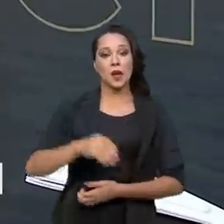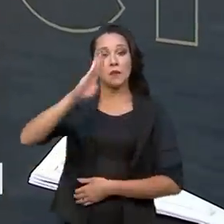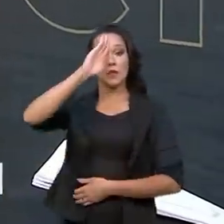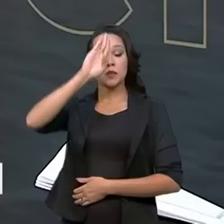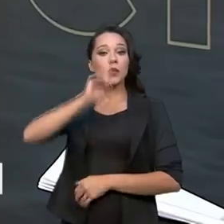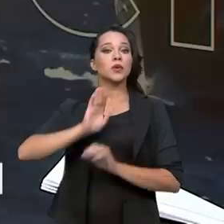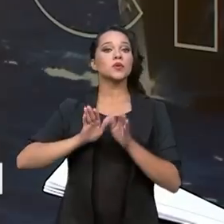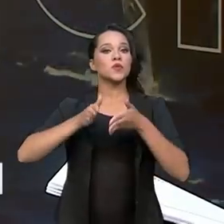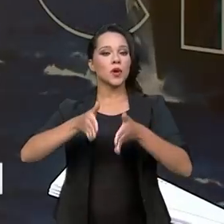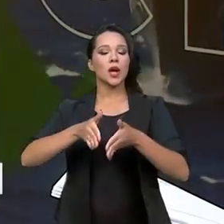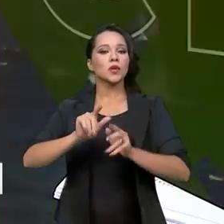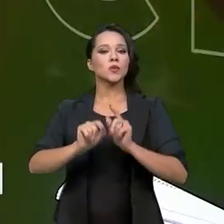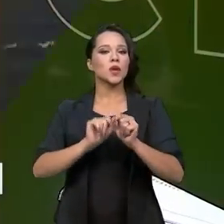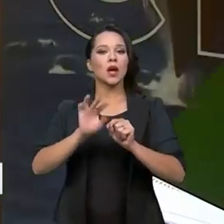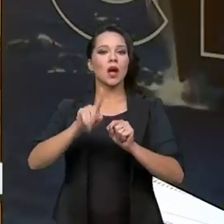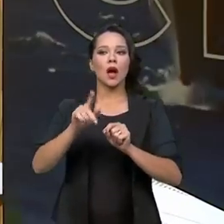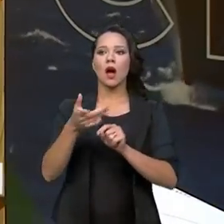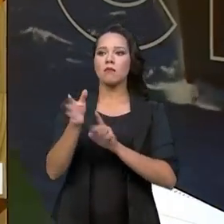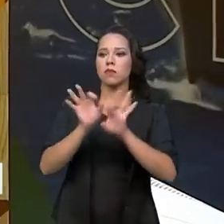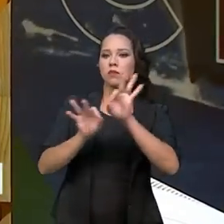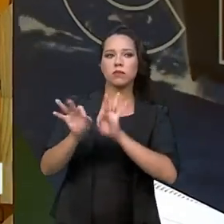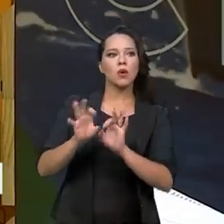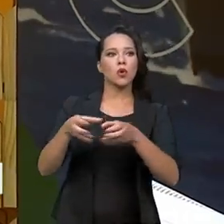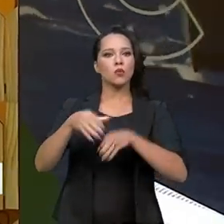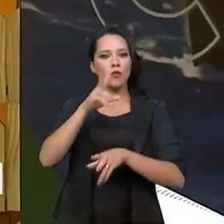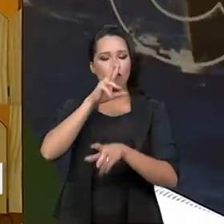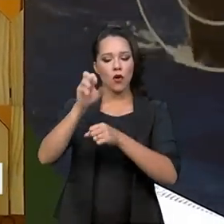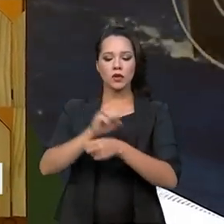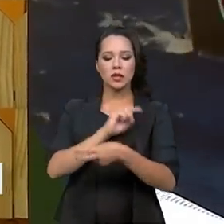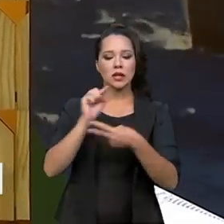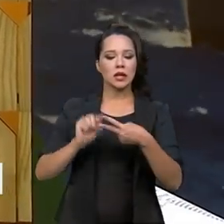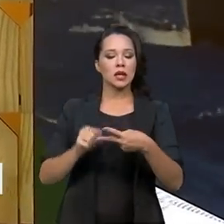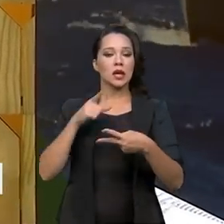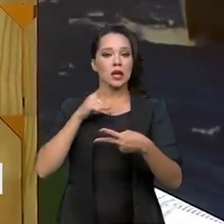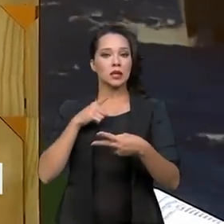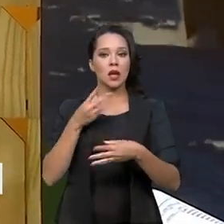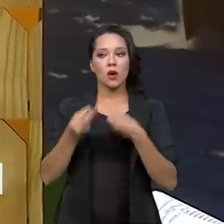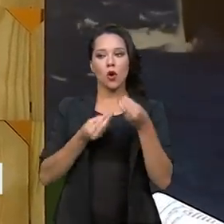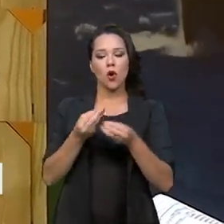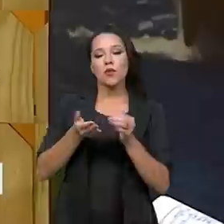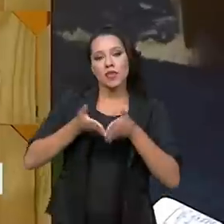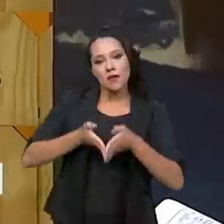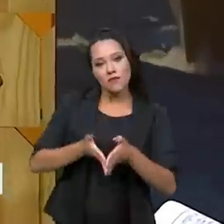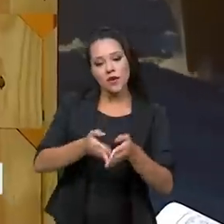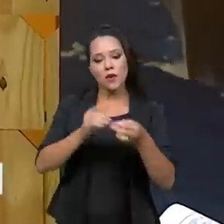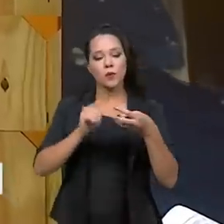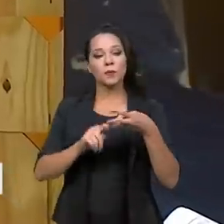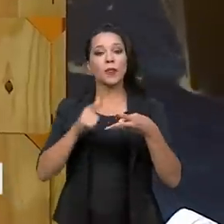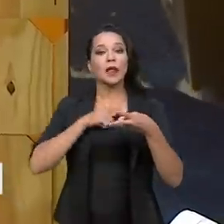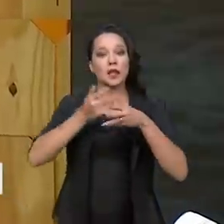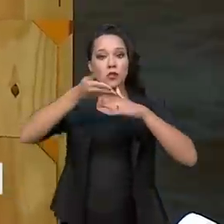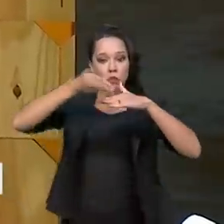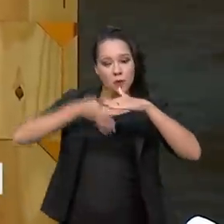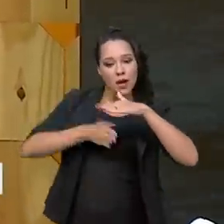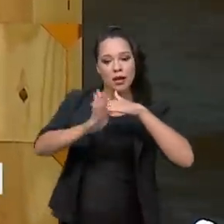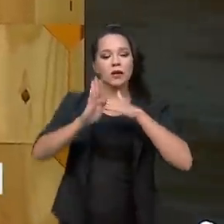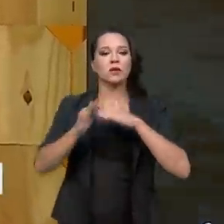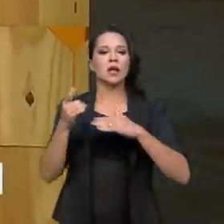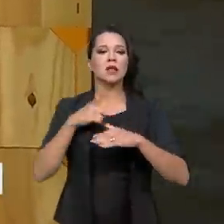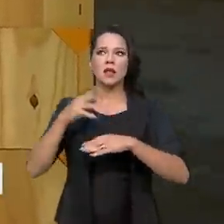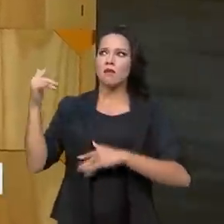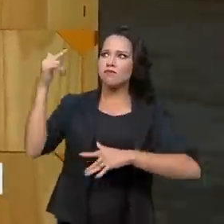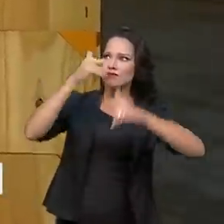aqueles voltados ao reaparelhamento da força, a ter meios, a termos navios, termos submarinos, termos